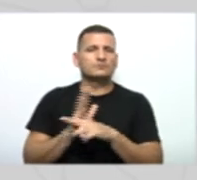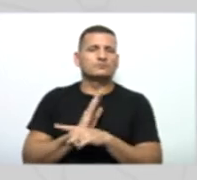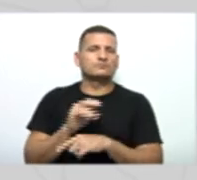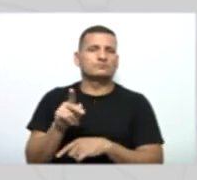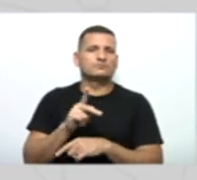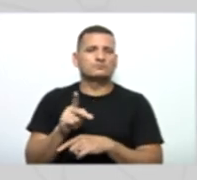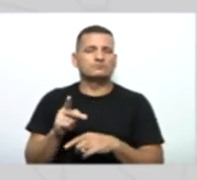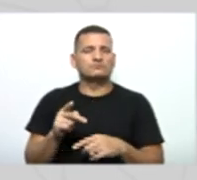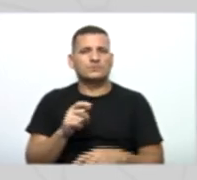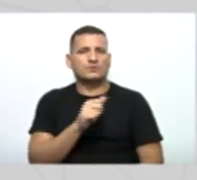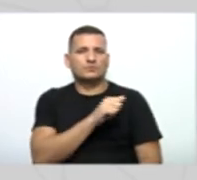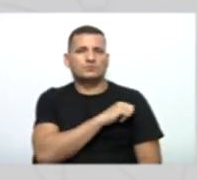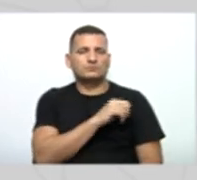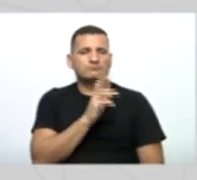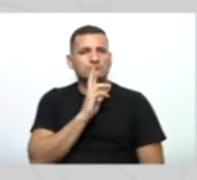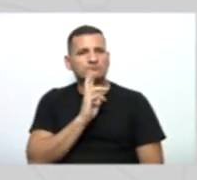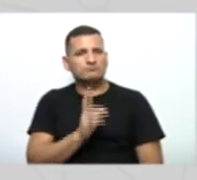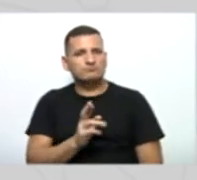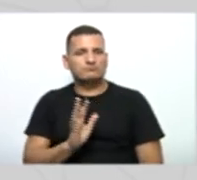essas questões aí pra gente?